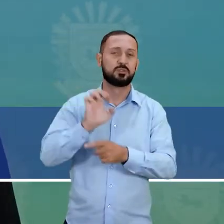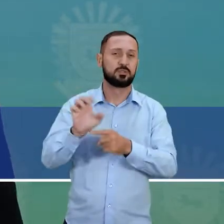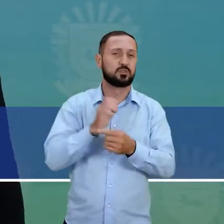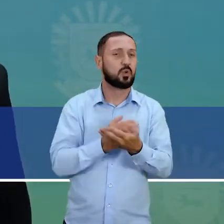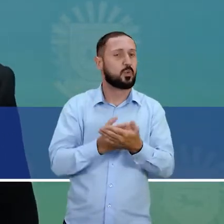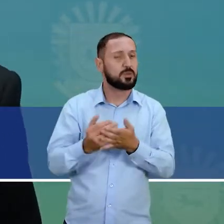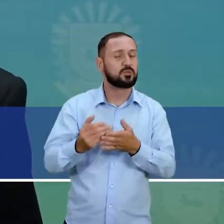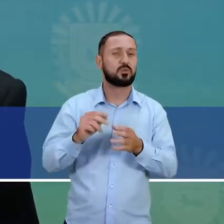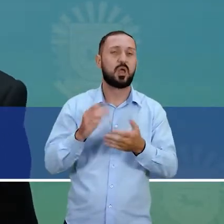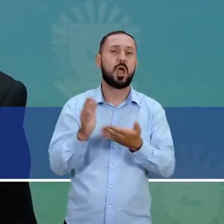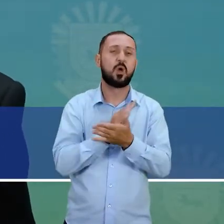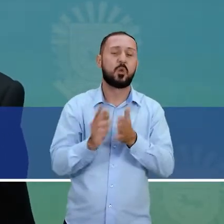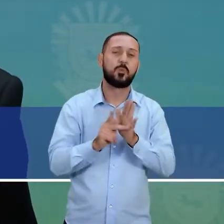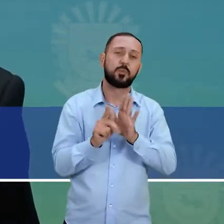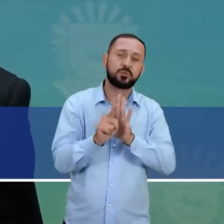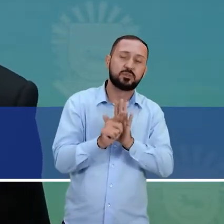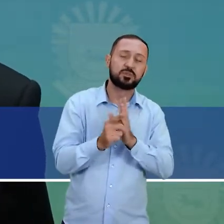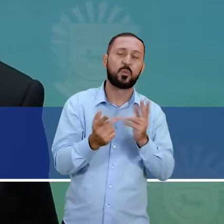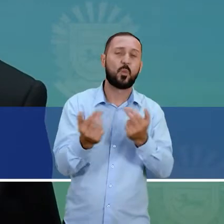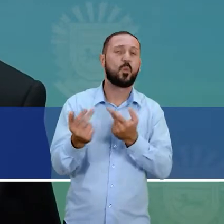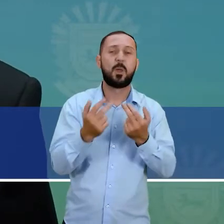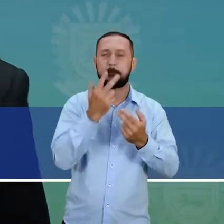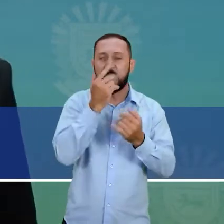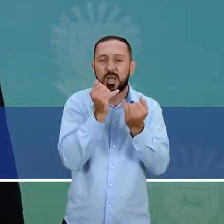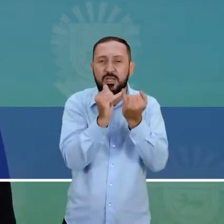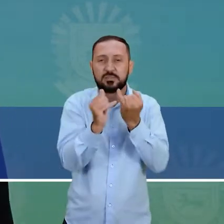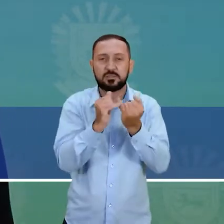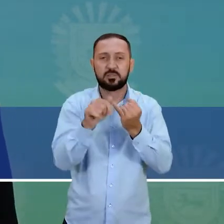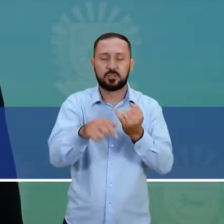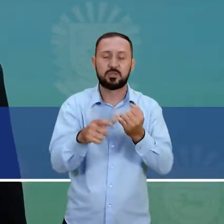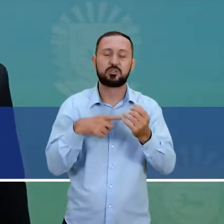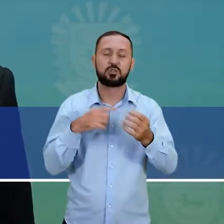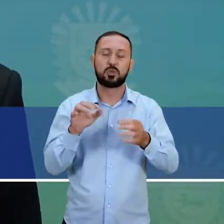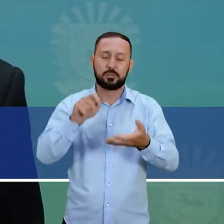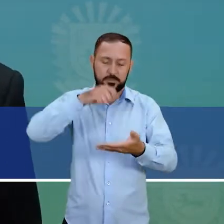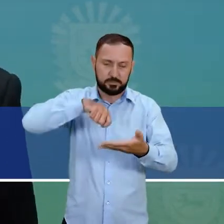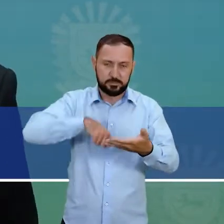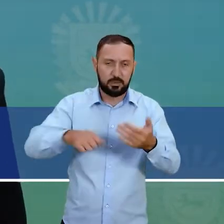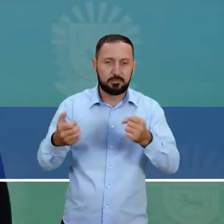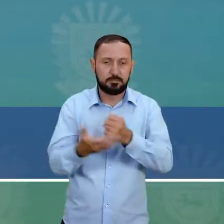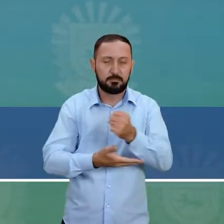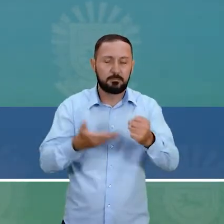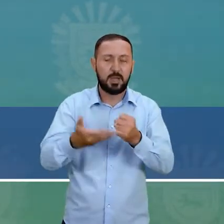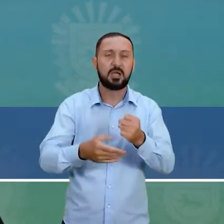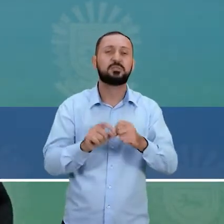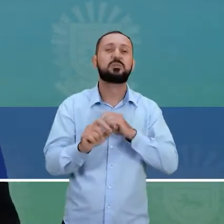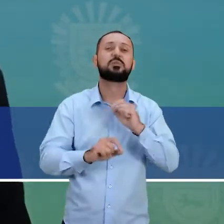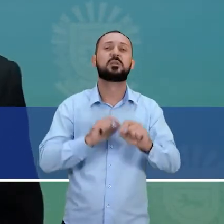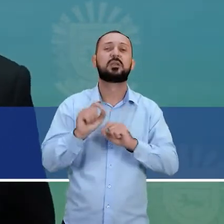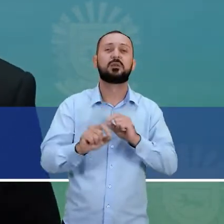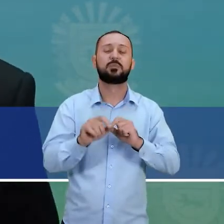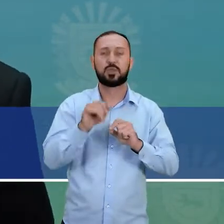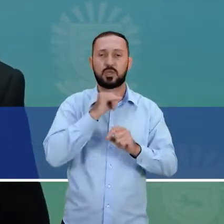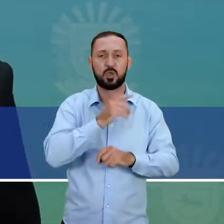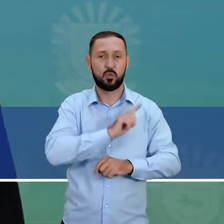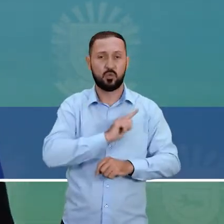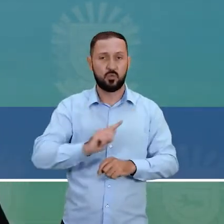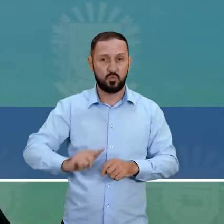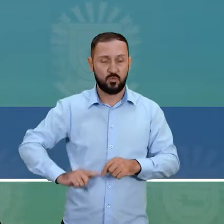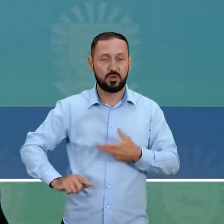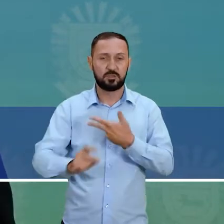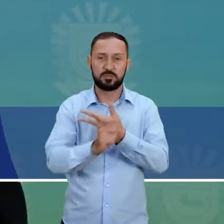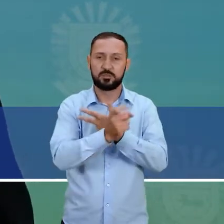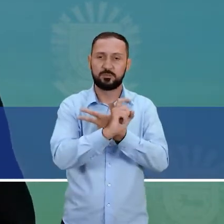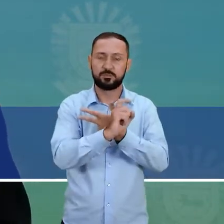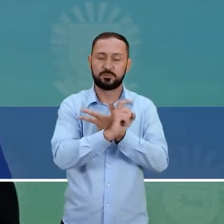os outros estados já começaram a avançar em programas similares. E neste nós fundamentamos, colocamos como princípio básico que